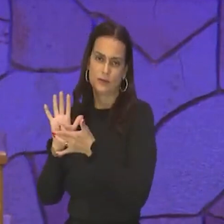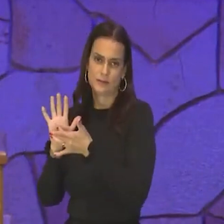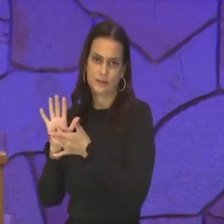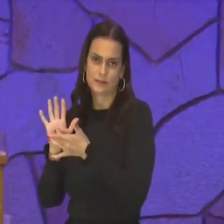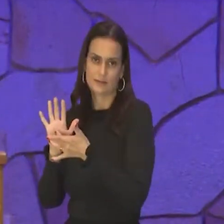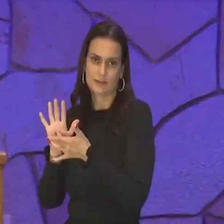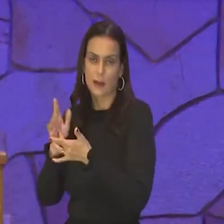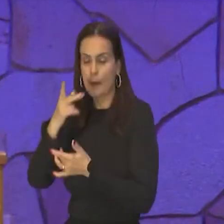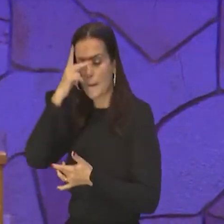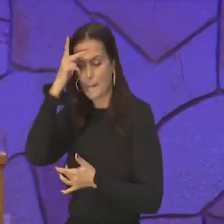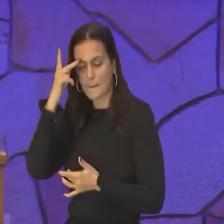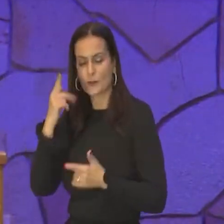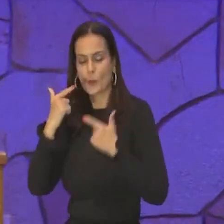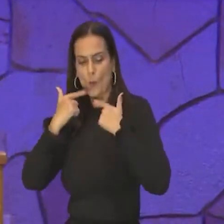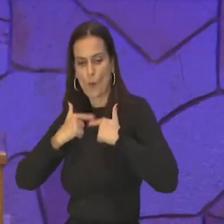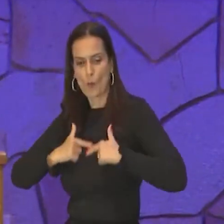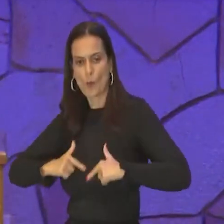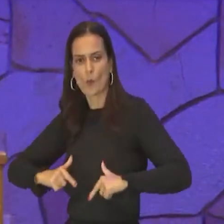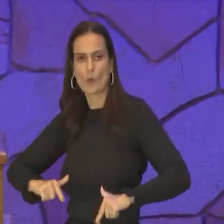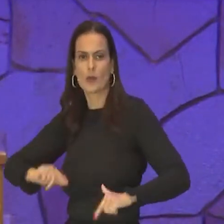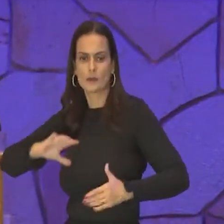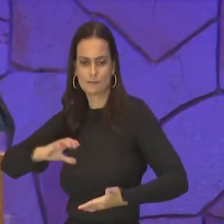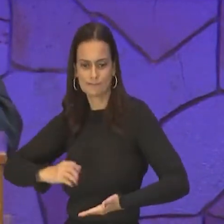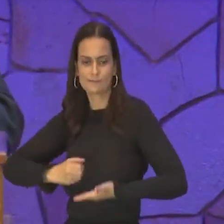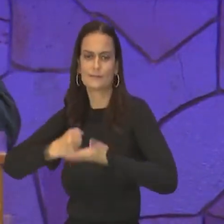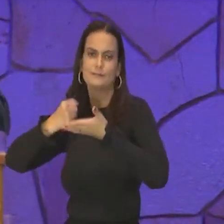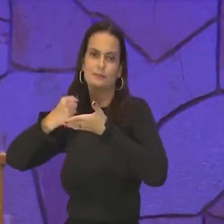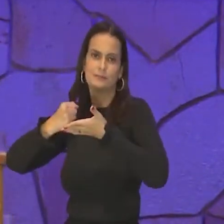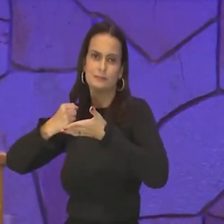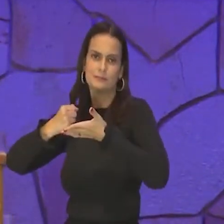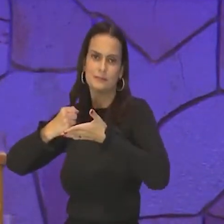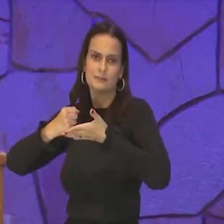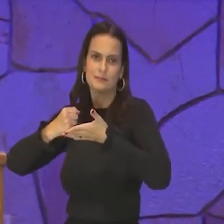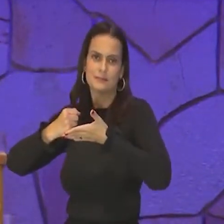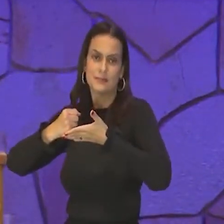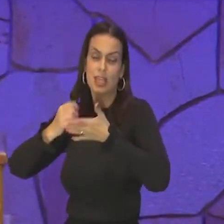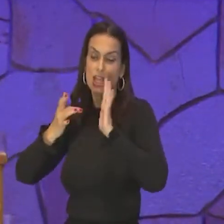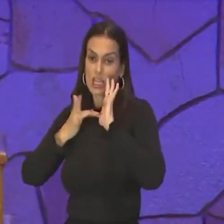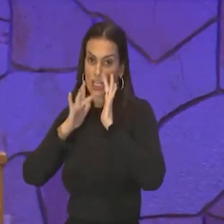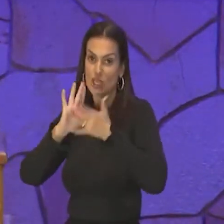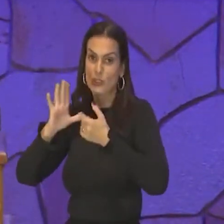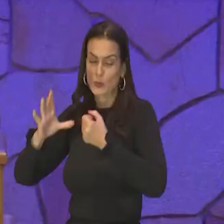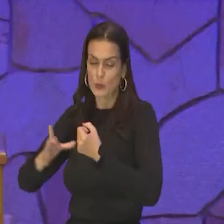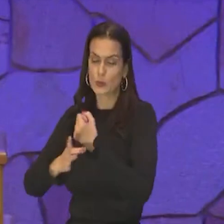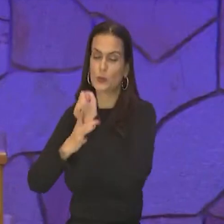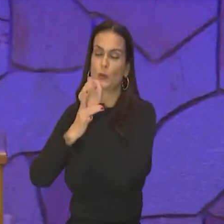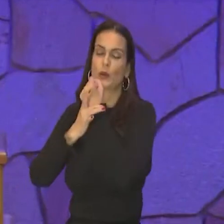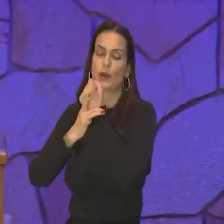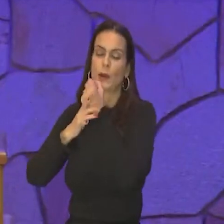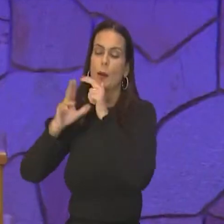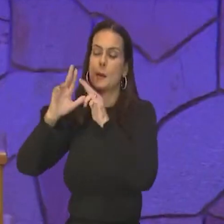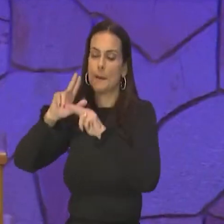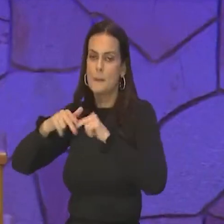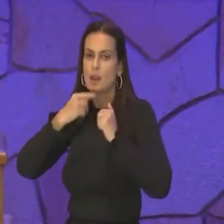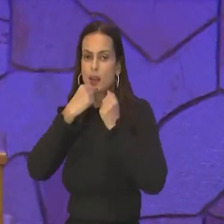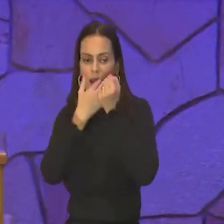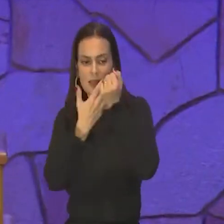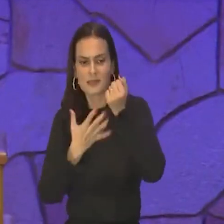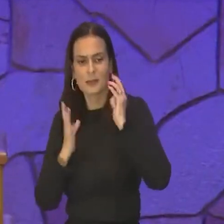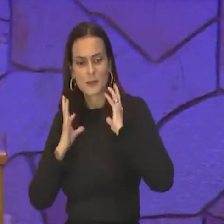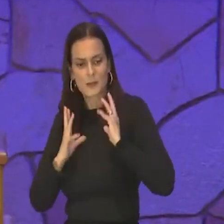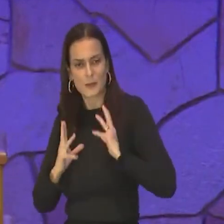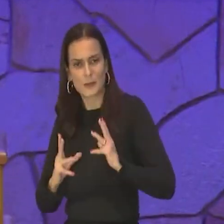que foram lavados, redimidos, aqueles que foram alcançados pelo sangue de Cristo,